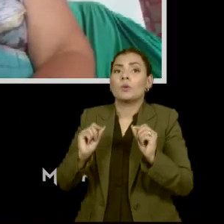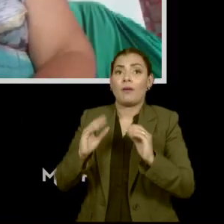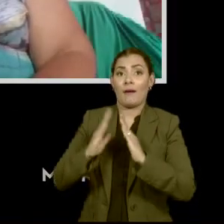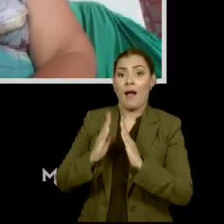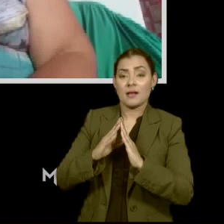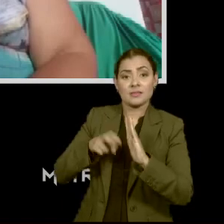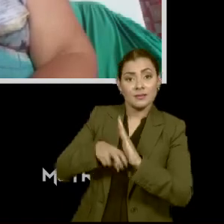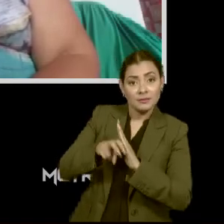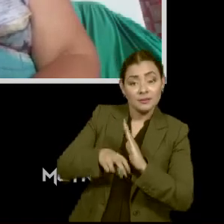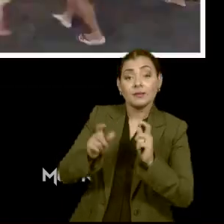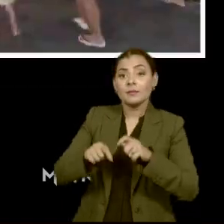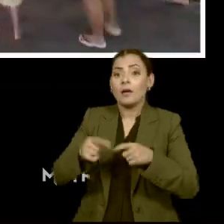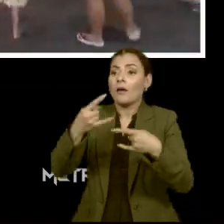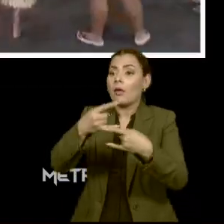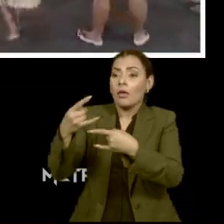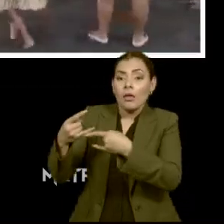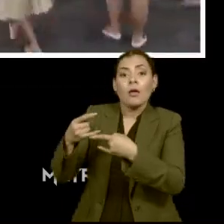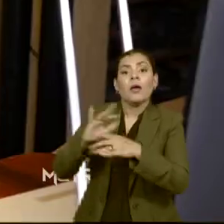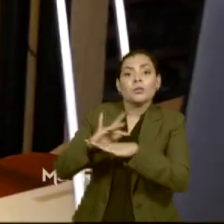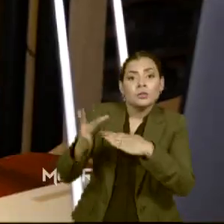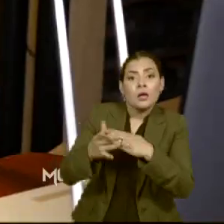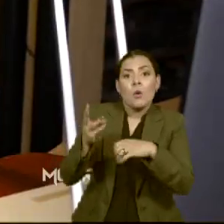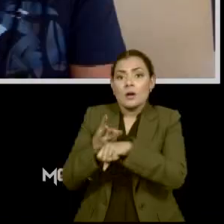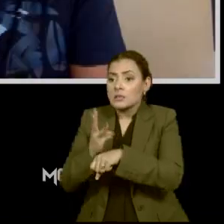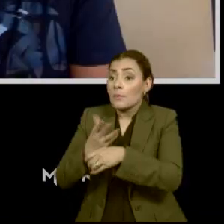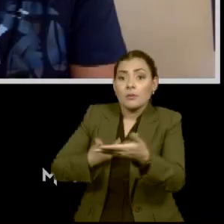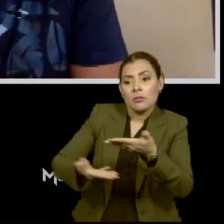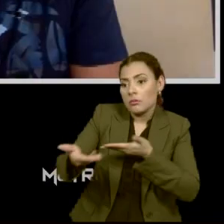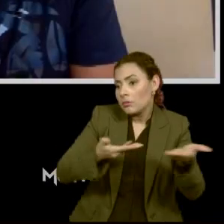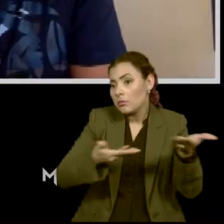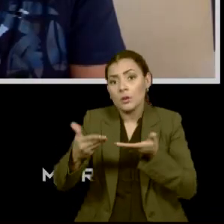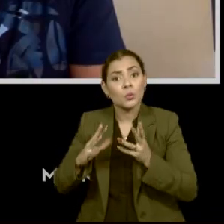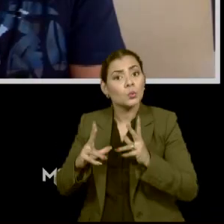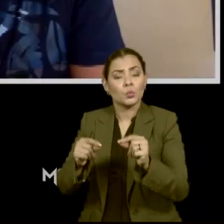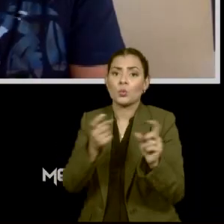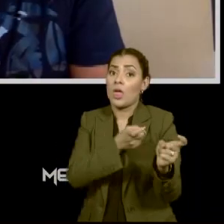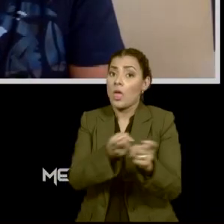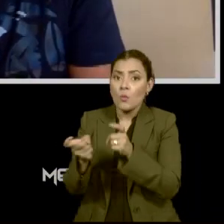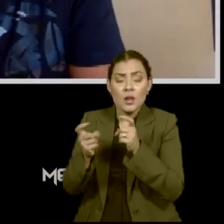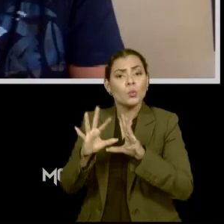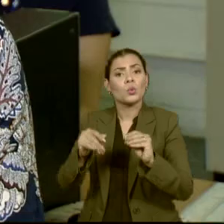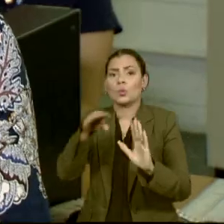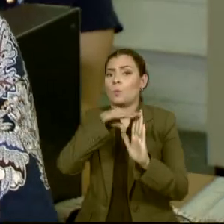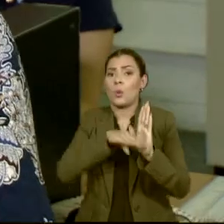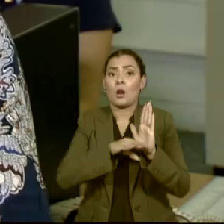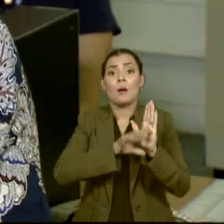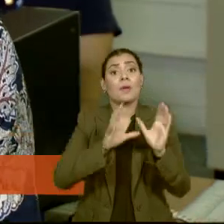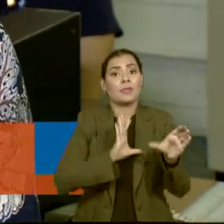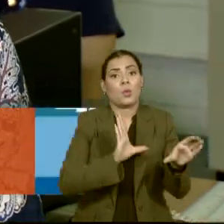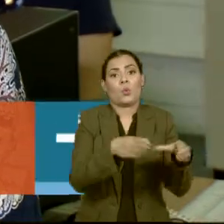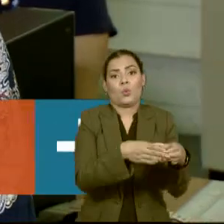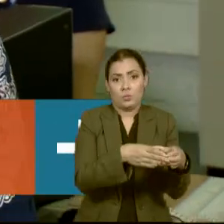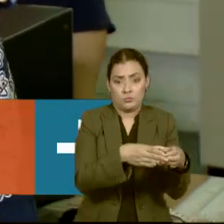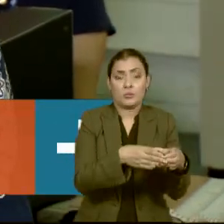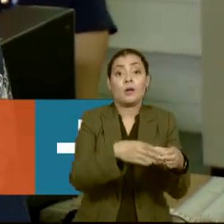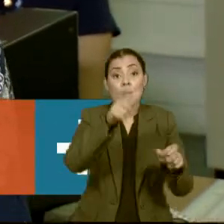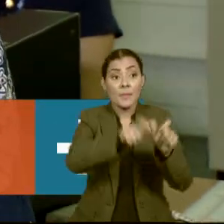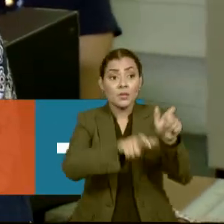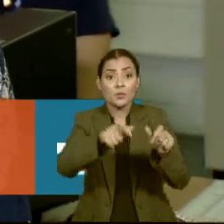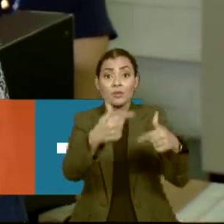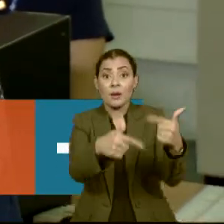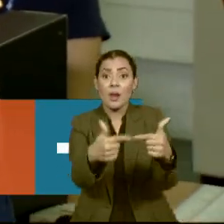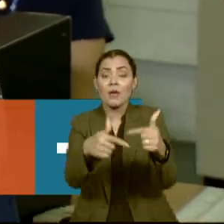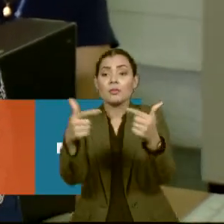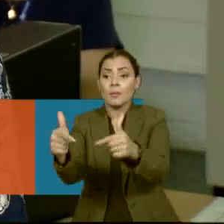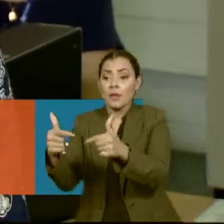né? Então a gente conta muito com as redes sociais, com o WhatsApp, nas nossas reuniões. Todo programa é feito um grupo das pessoas que